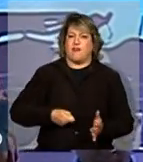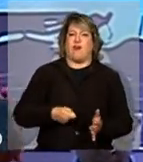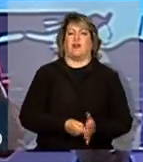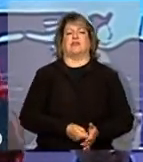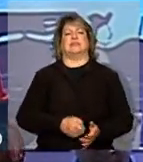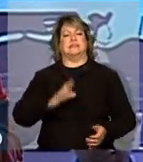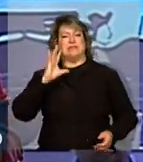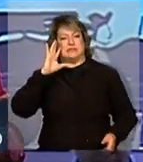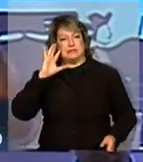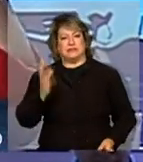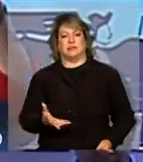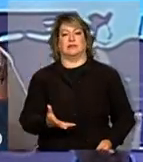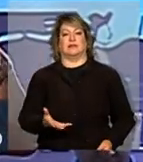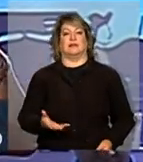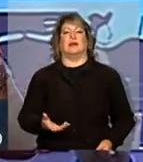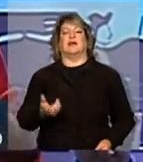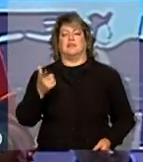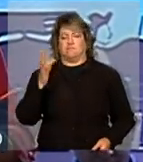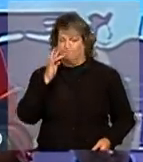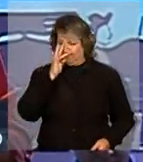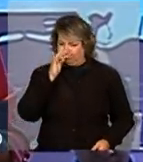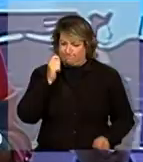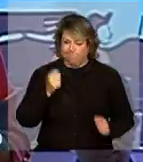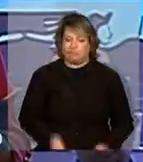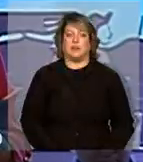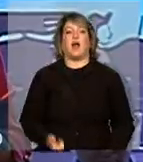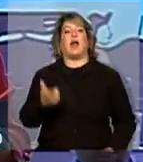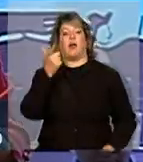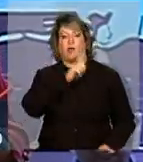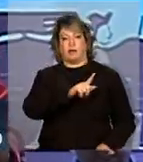tenta e força, e teima, e